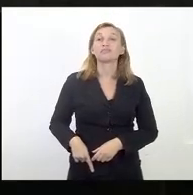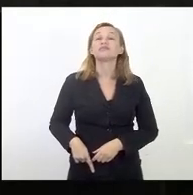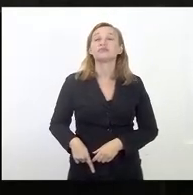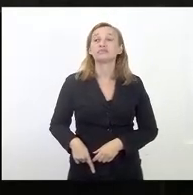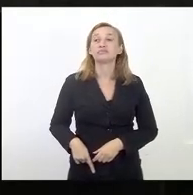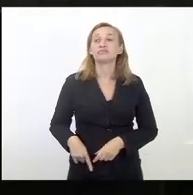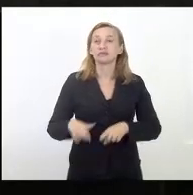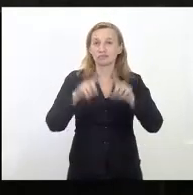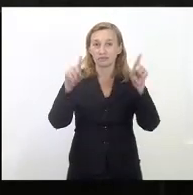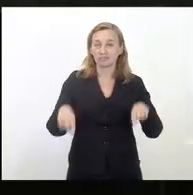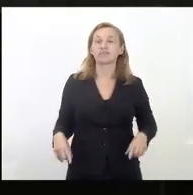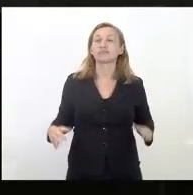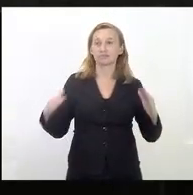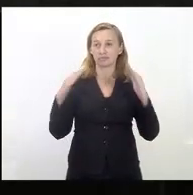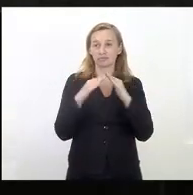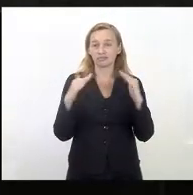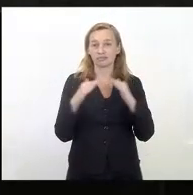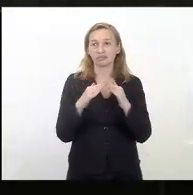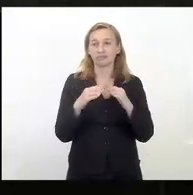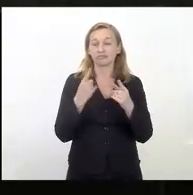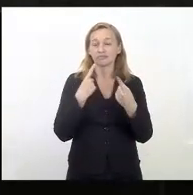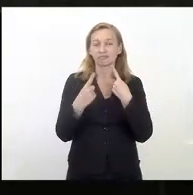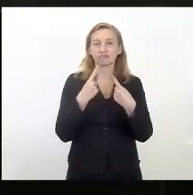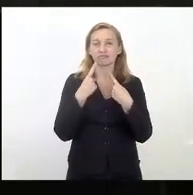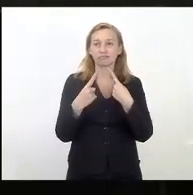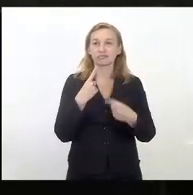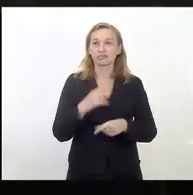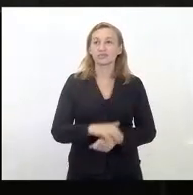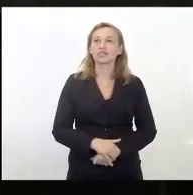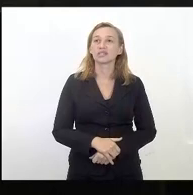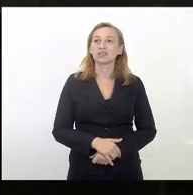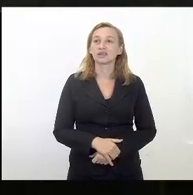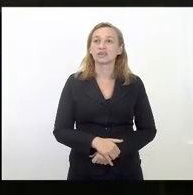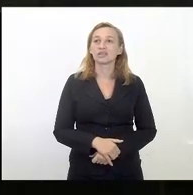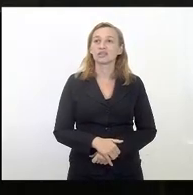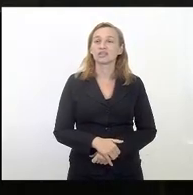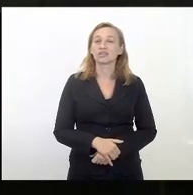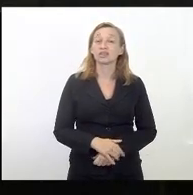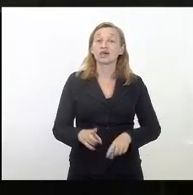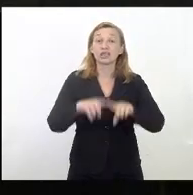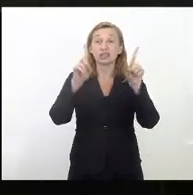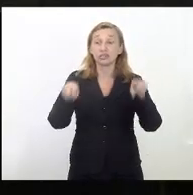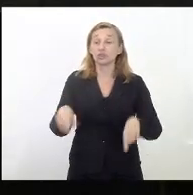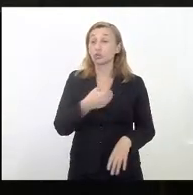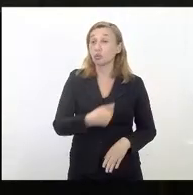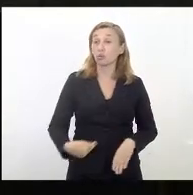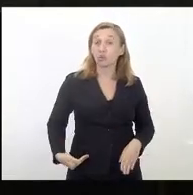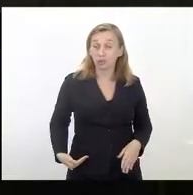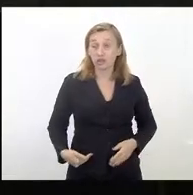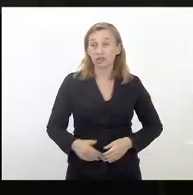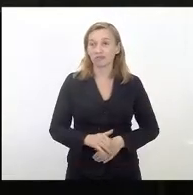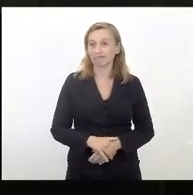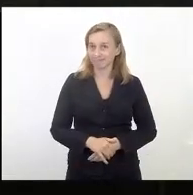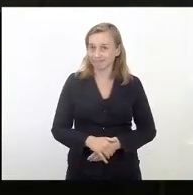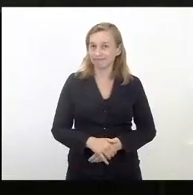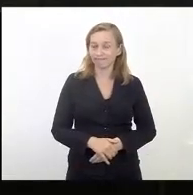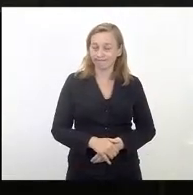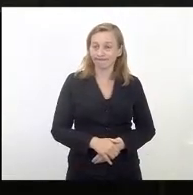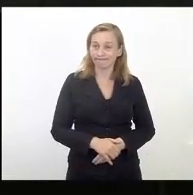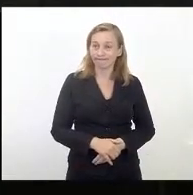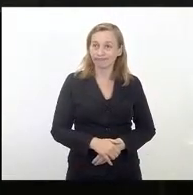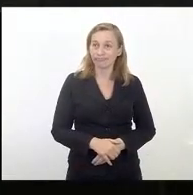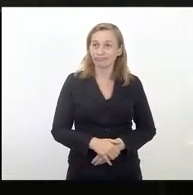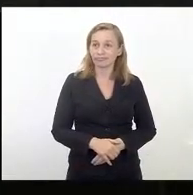né Fazer o debate é sobre o serviço público e servidores públicos e servidores